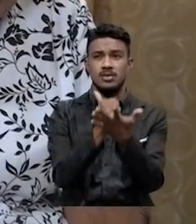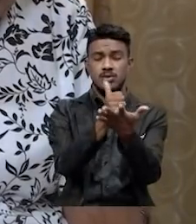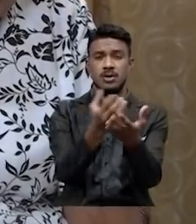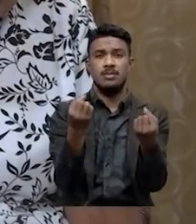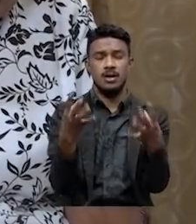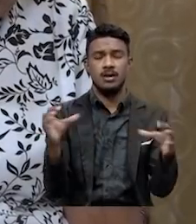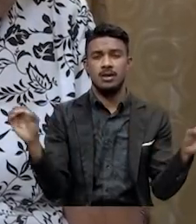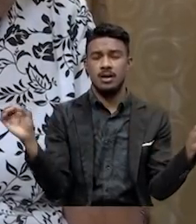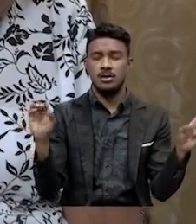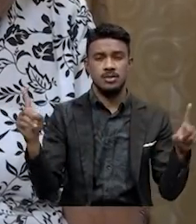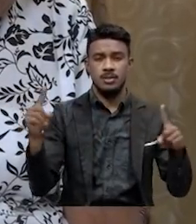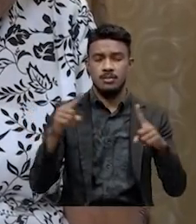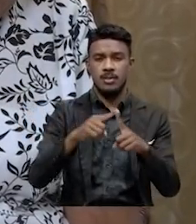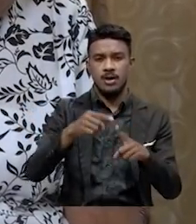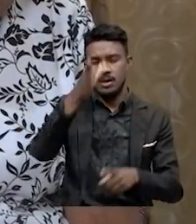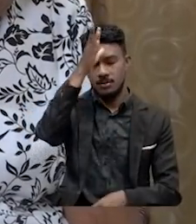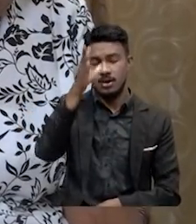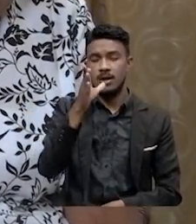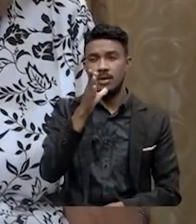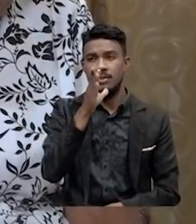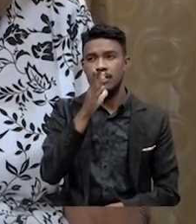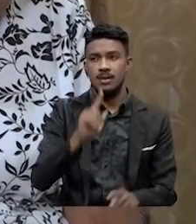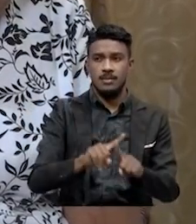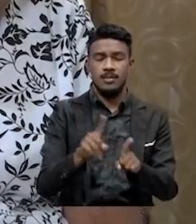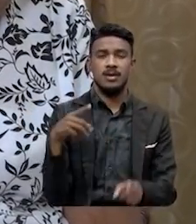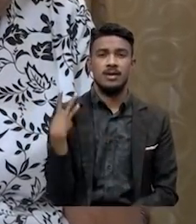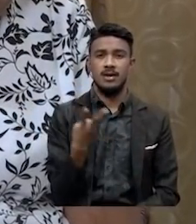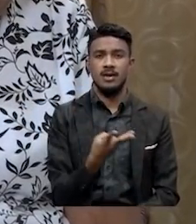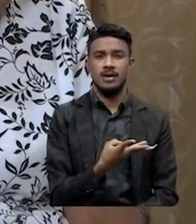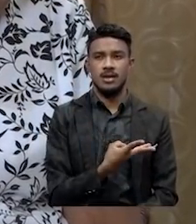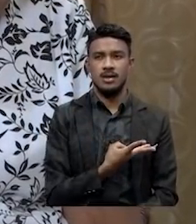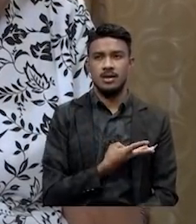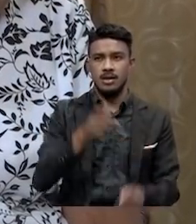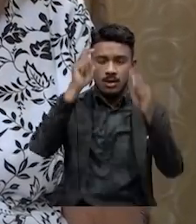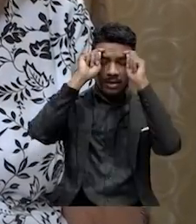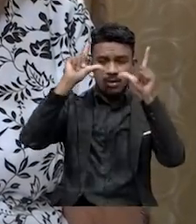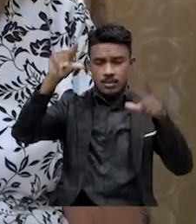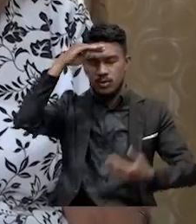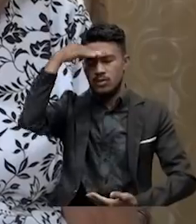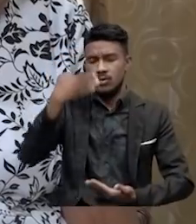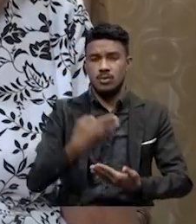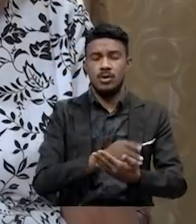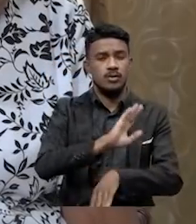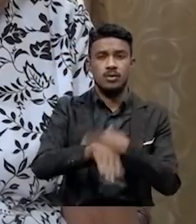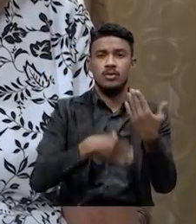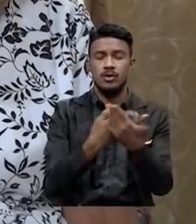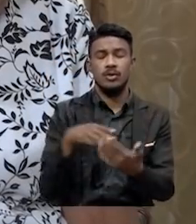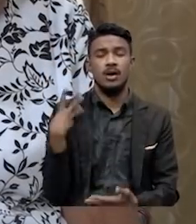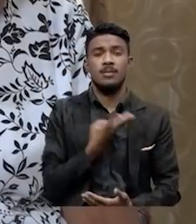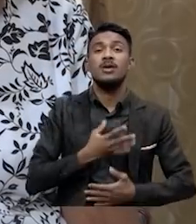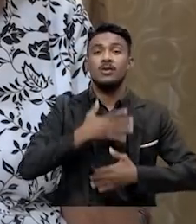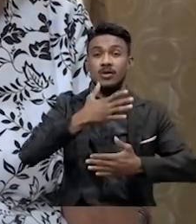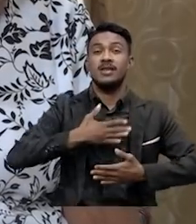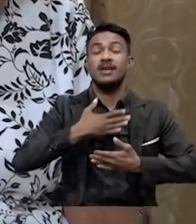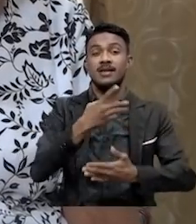Laos para ina amarek, para ita Timor uang tobakut. Am contente de tebes